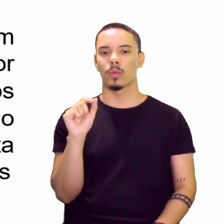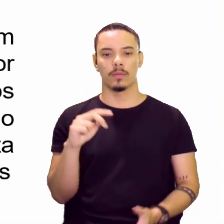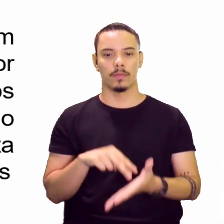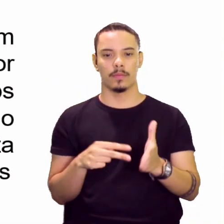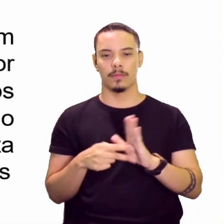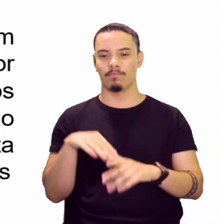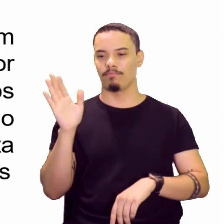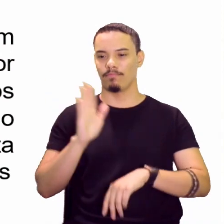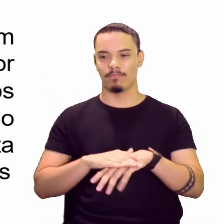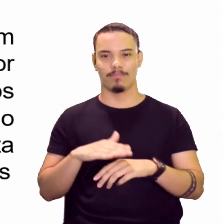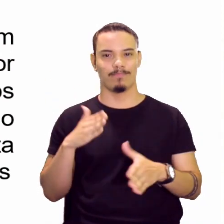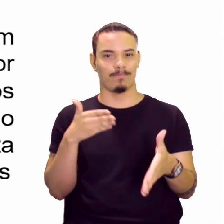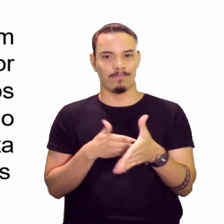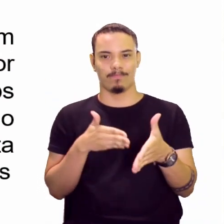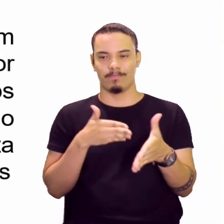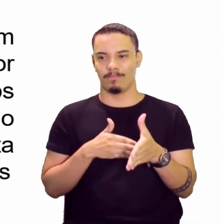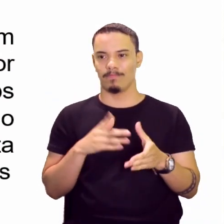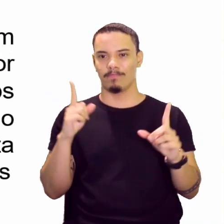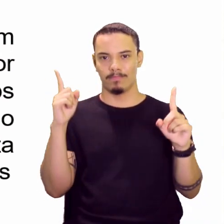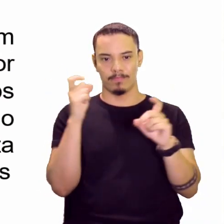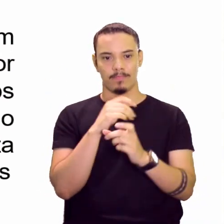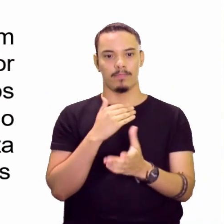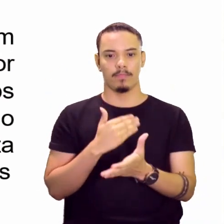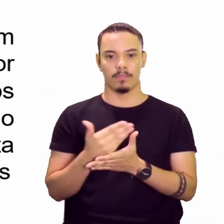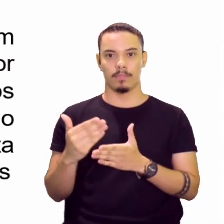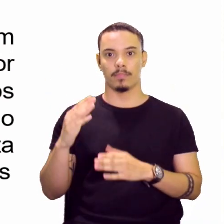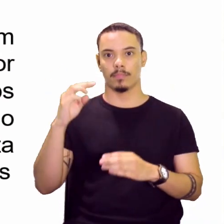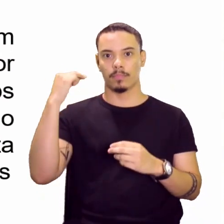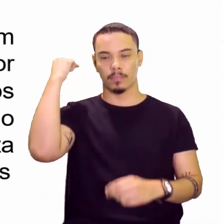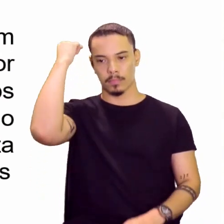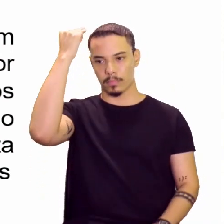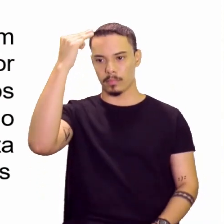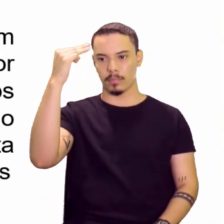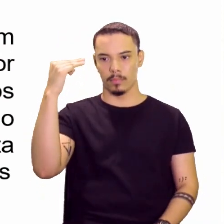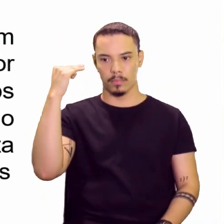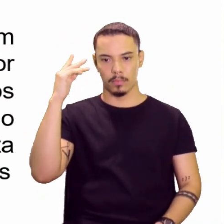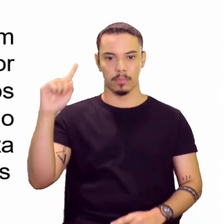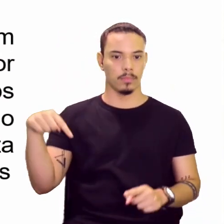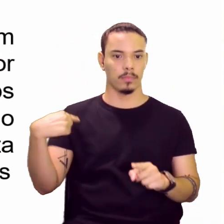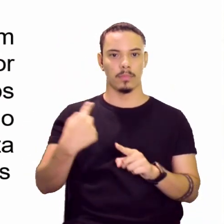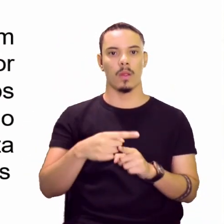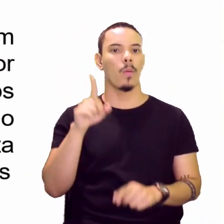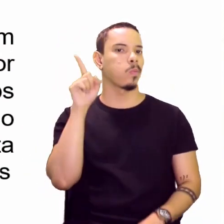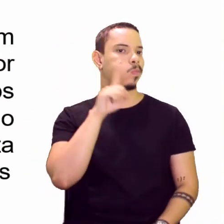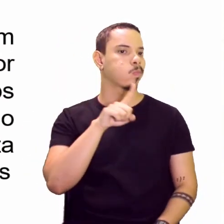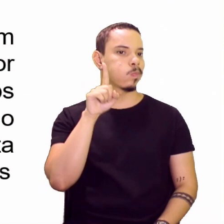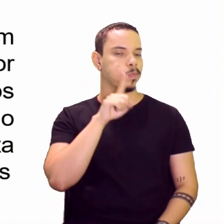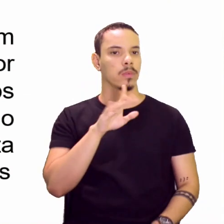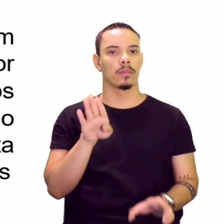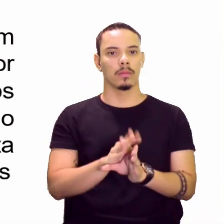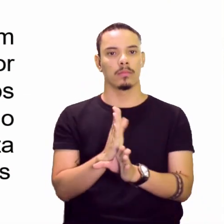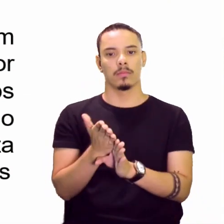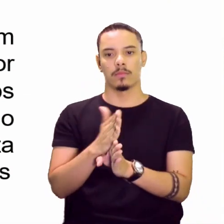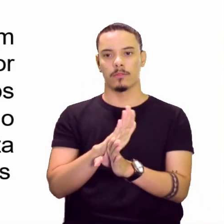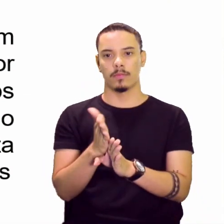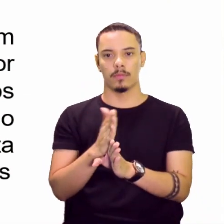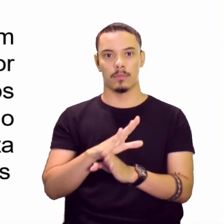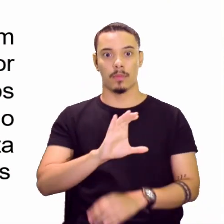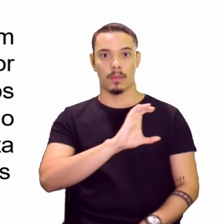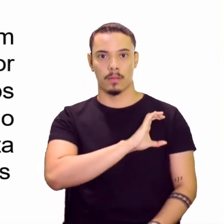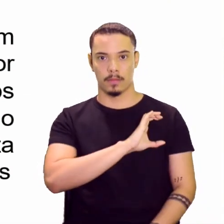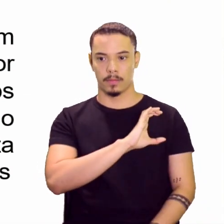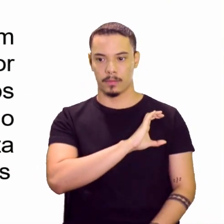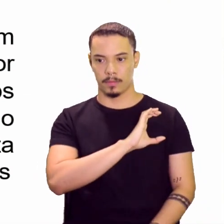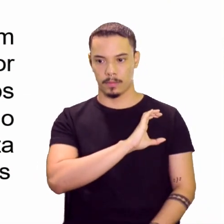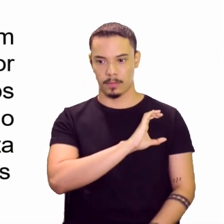muito maior dificuldade. Inicia-se no México, atravessando os Estados Unidos e indo até a fronteira com o Canadá.